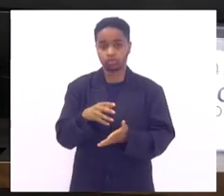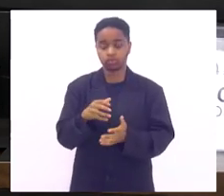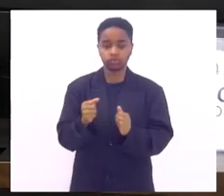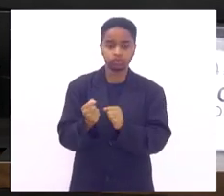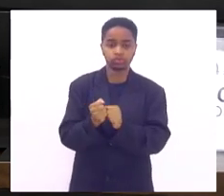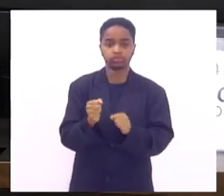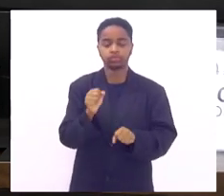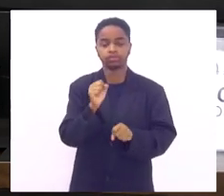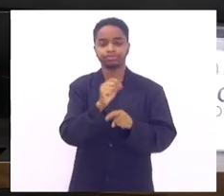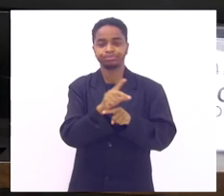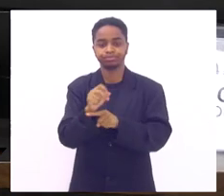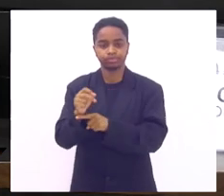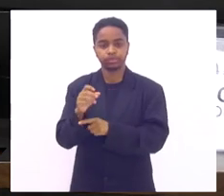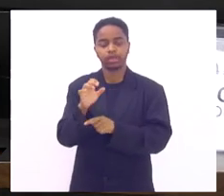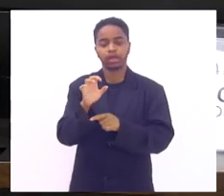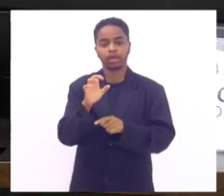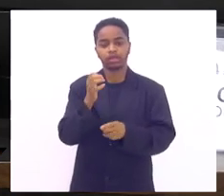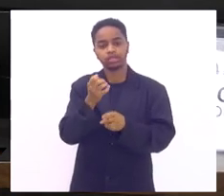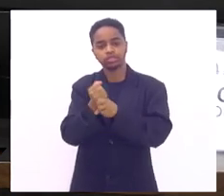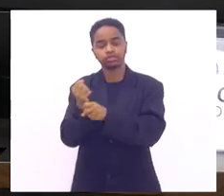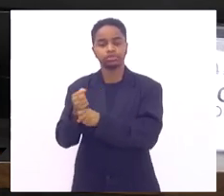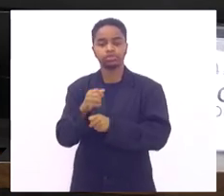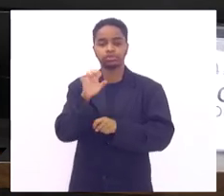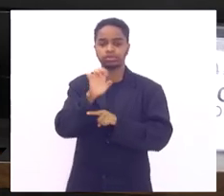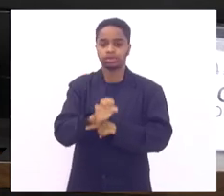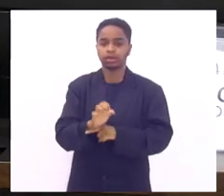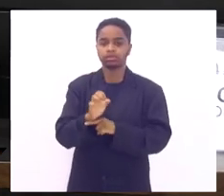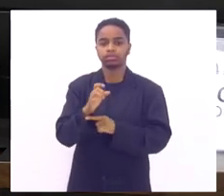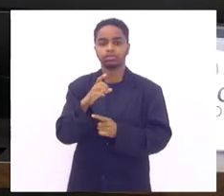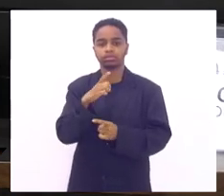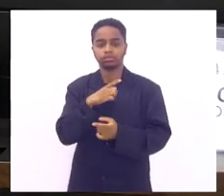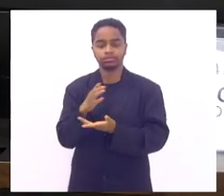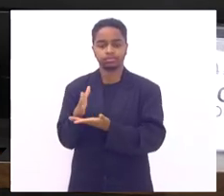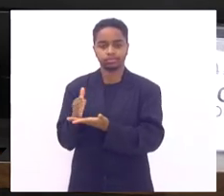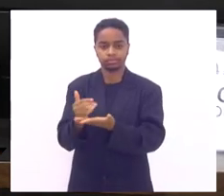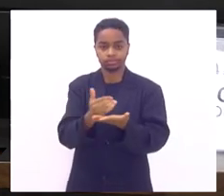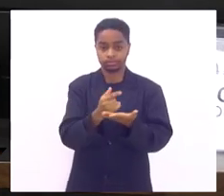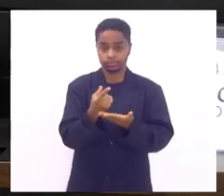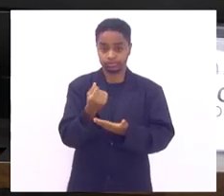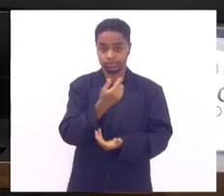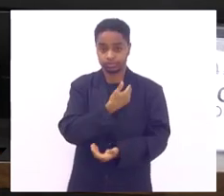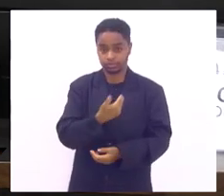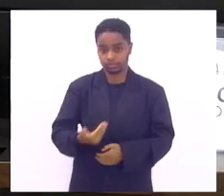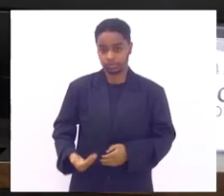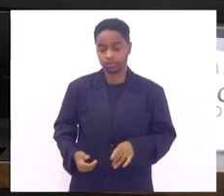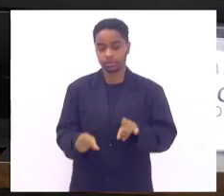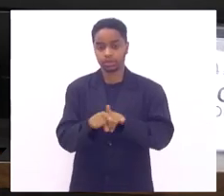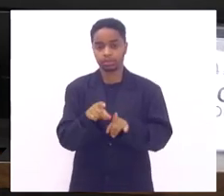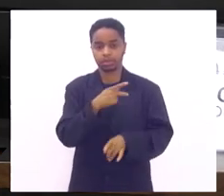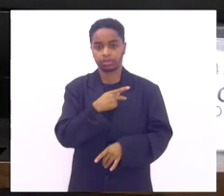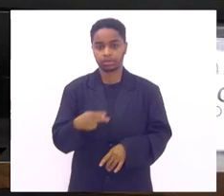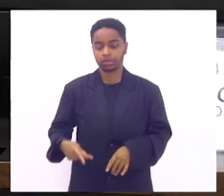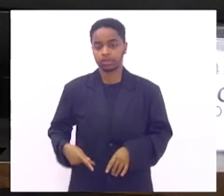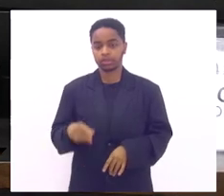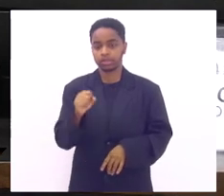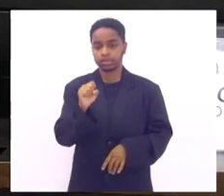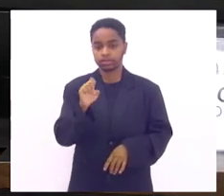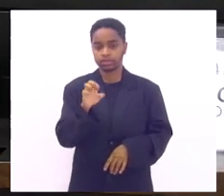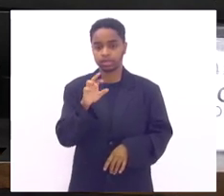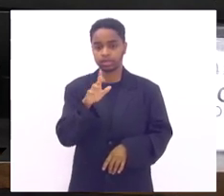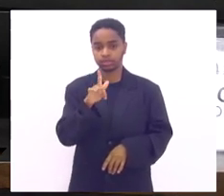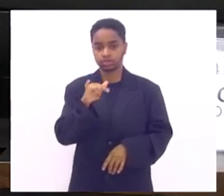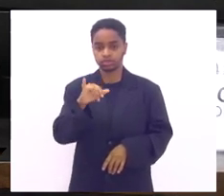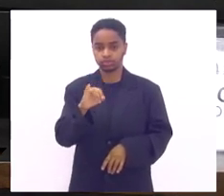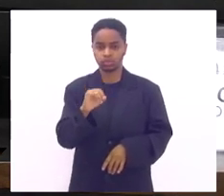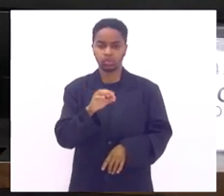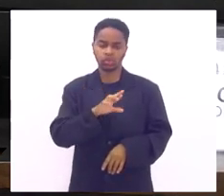que acompanham a boa aplicação do recurso público. A gente tem nosso presidente Sérgio Romai aqui como... Não